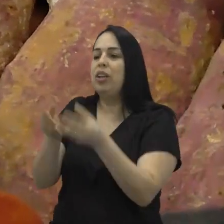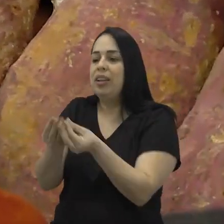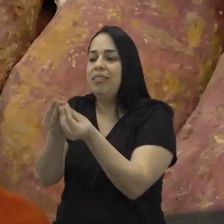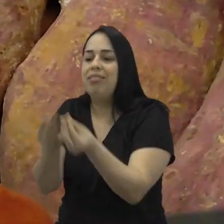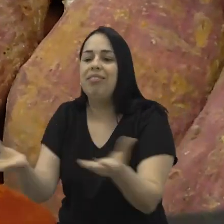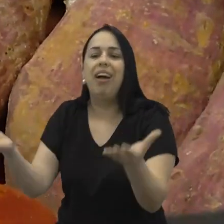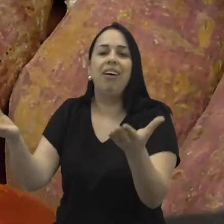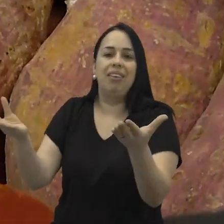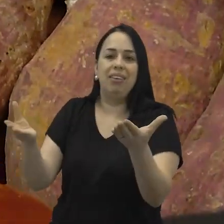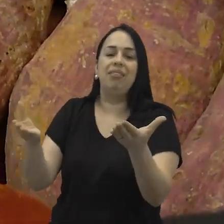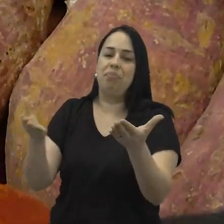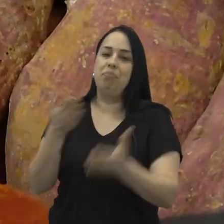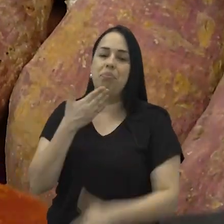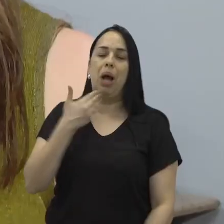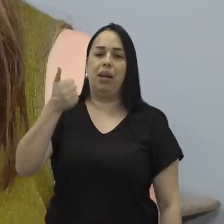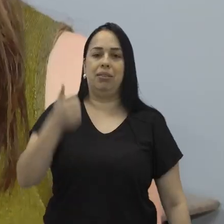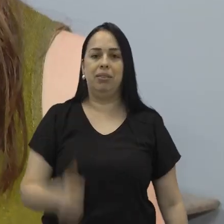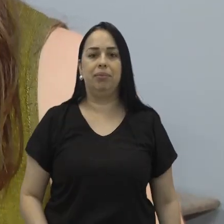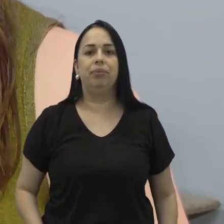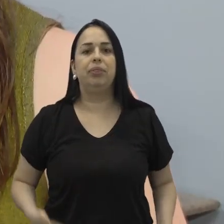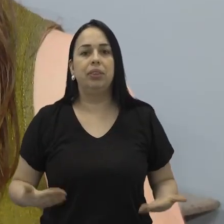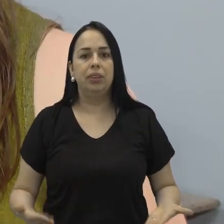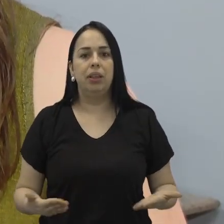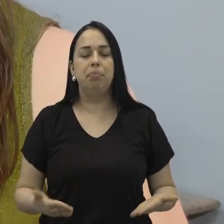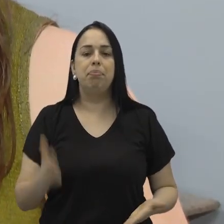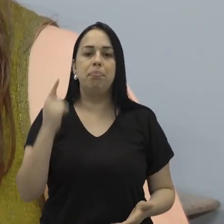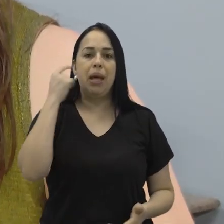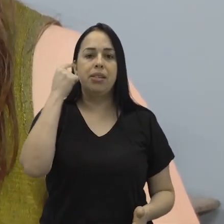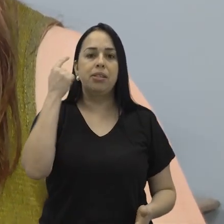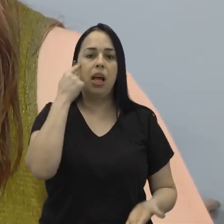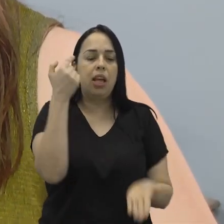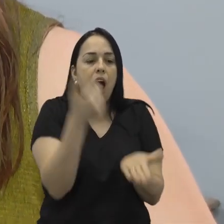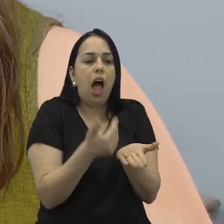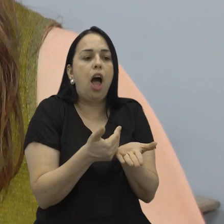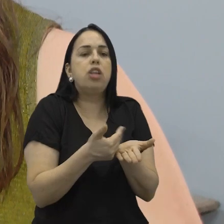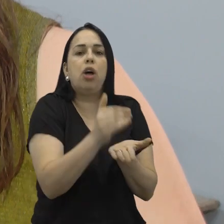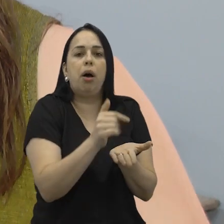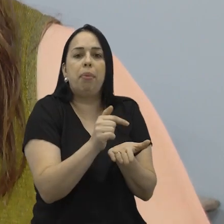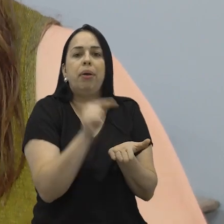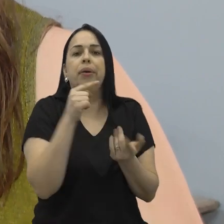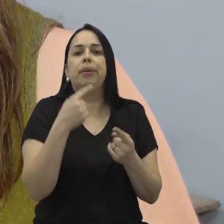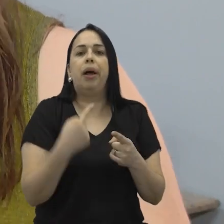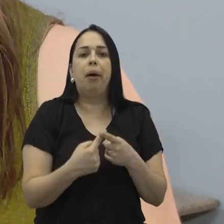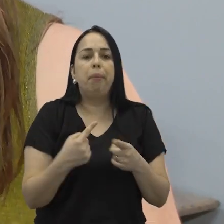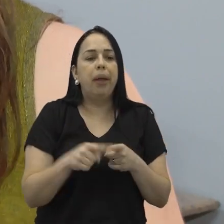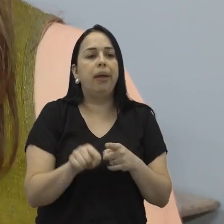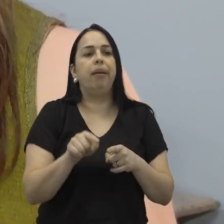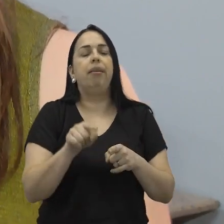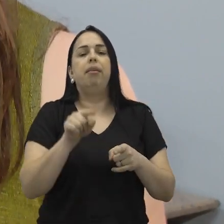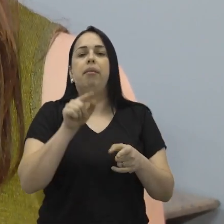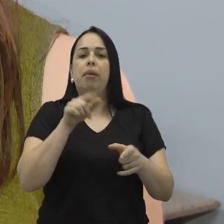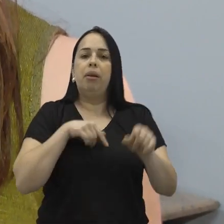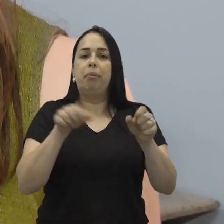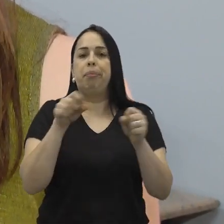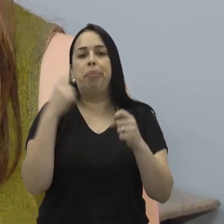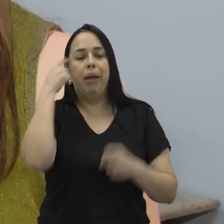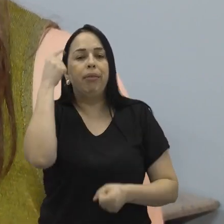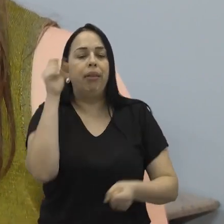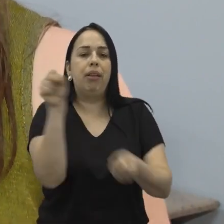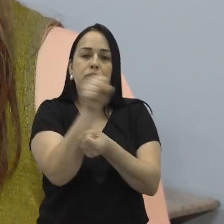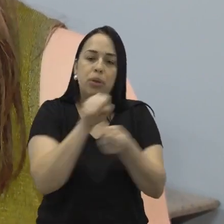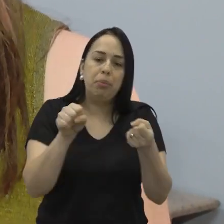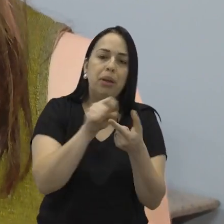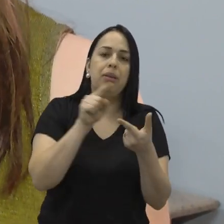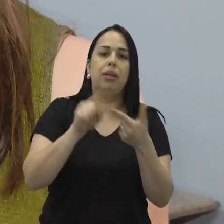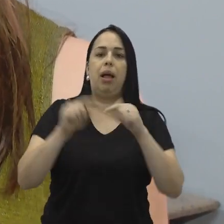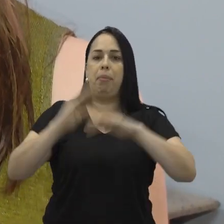na mesa e não no lixo. É importante a gente pensar, né, que esse desperdício está muito atrelado às mudanças ambientais,